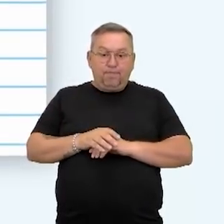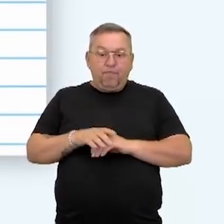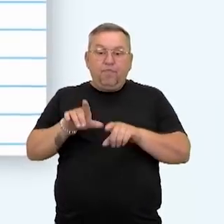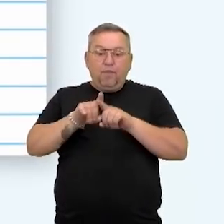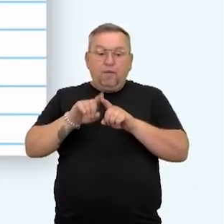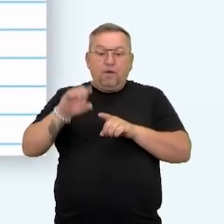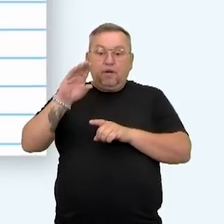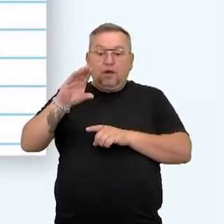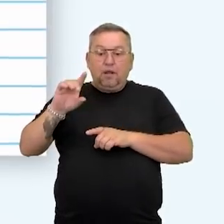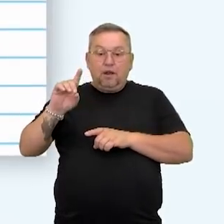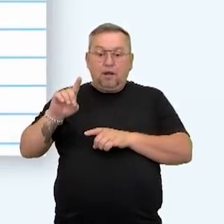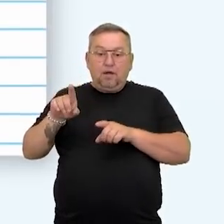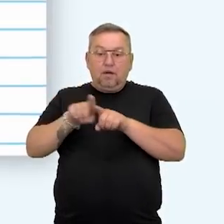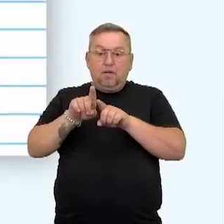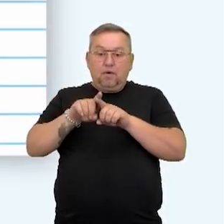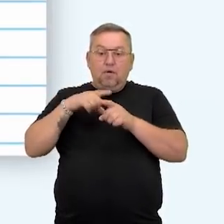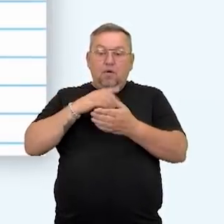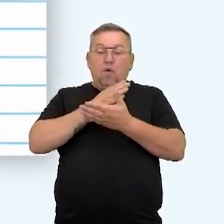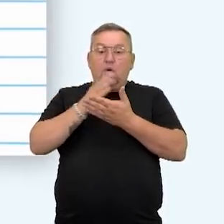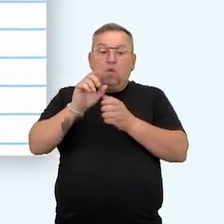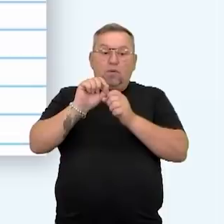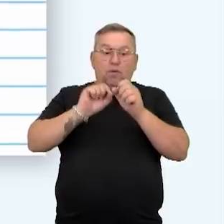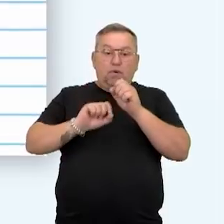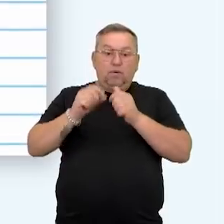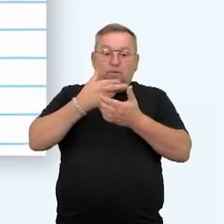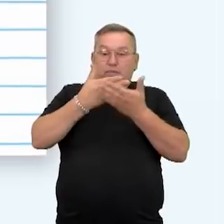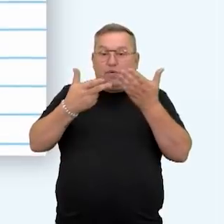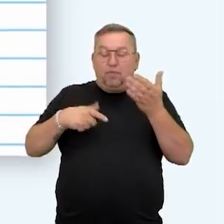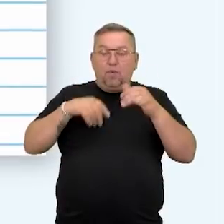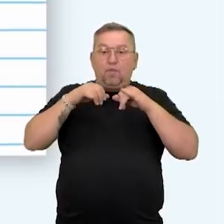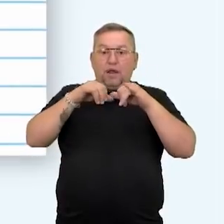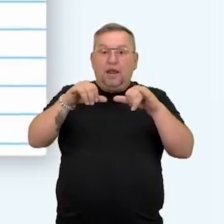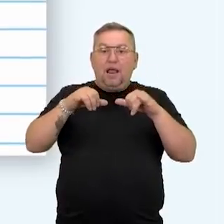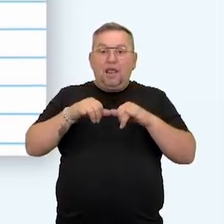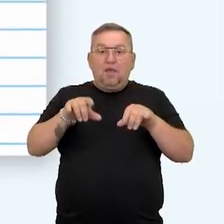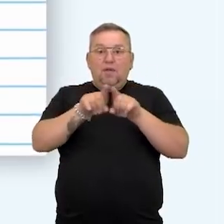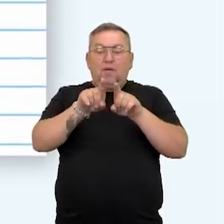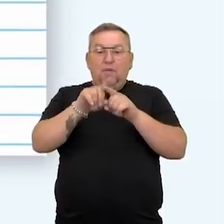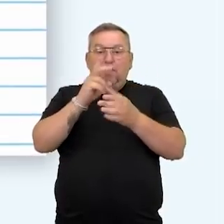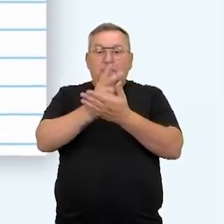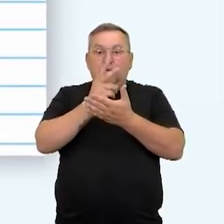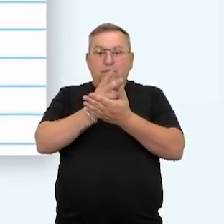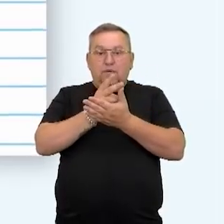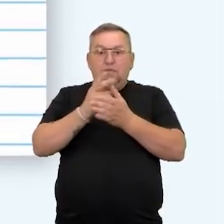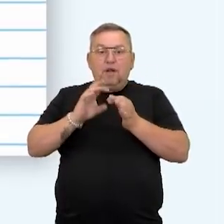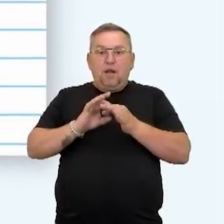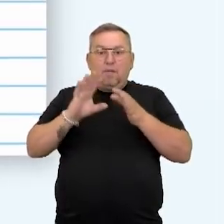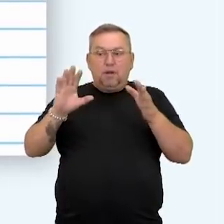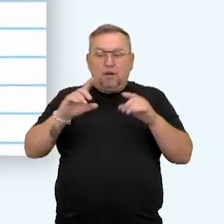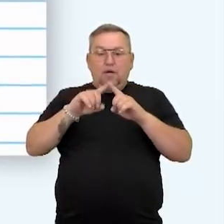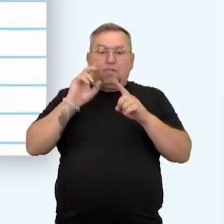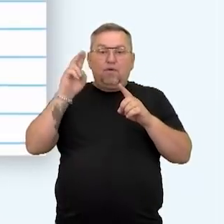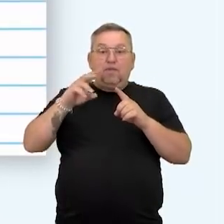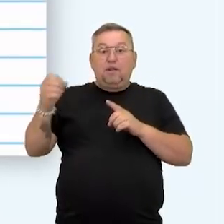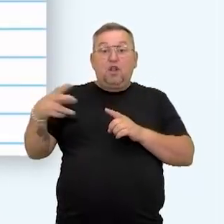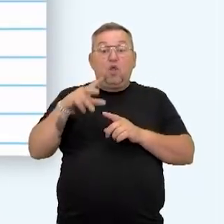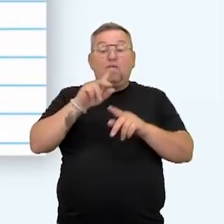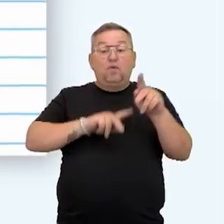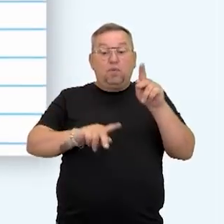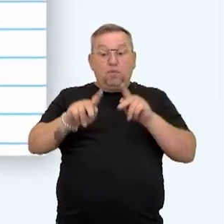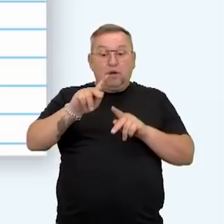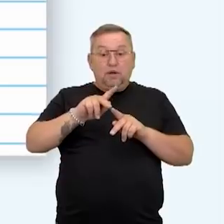D, começam a surgir padarias, consultórios médicos, supermercados e até mesmo universidades para atender a essa nova